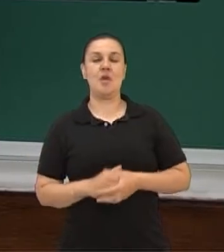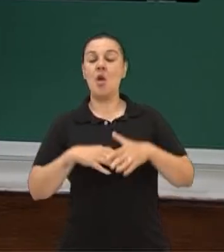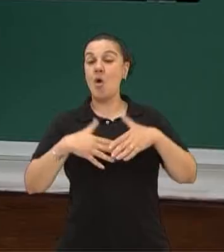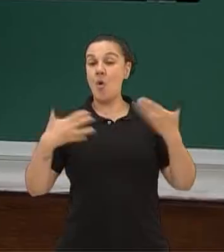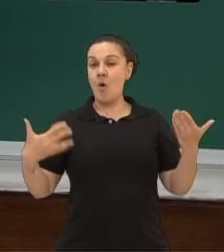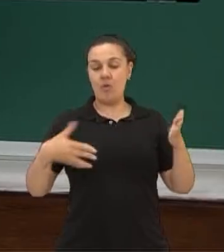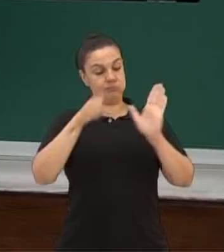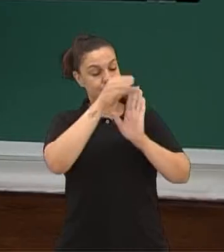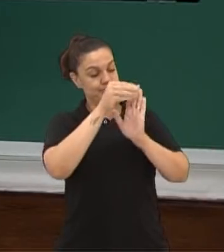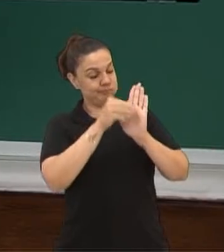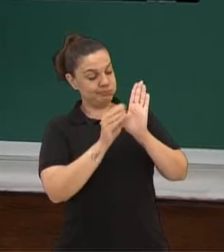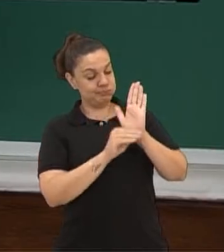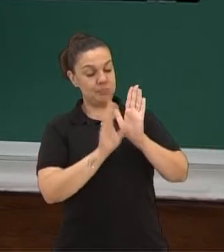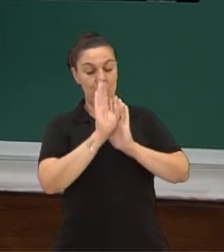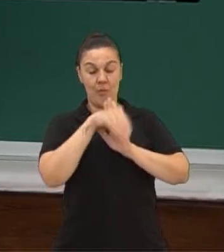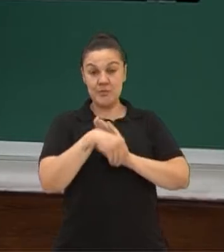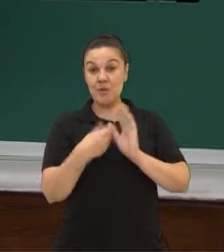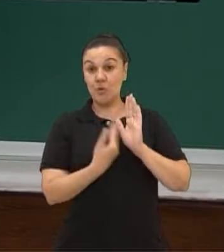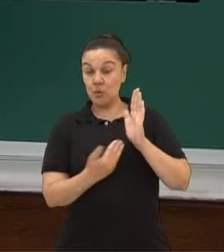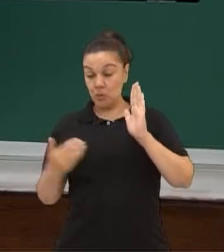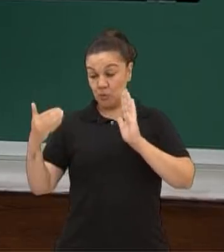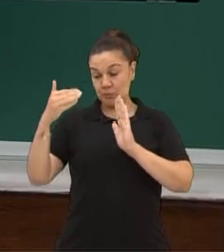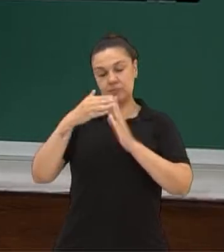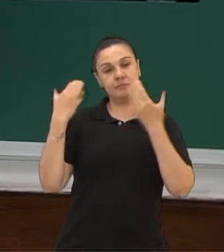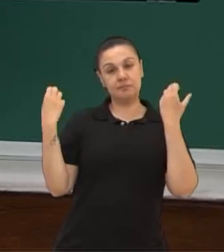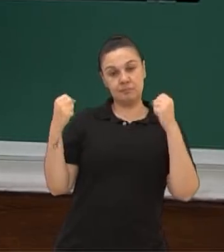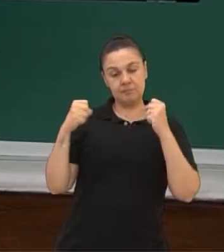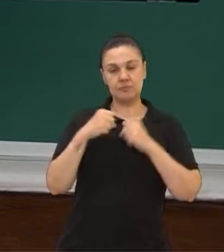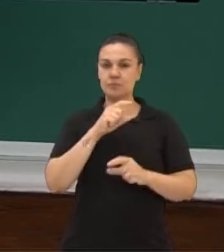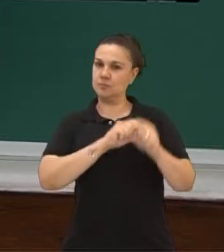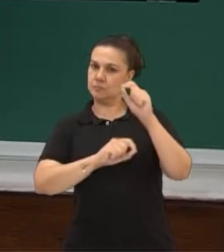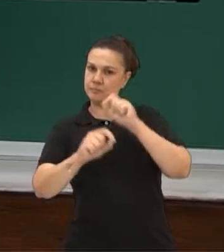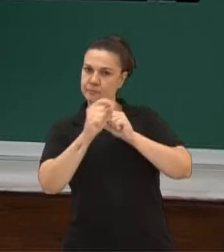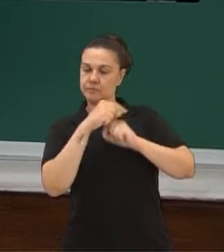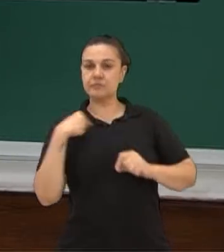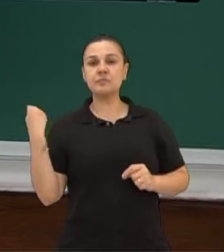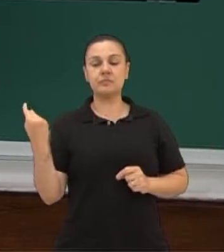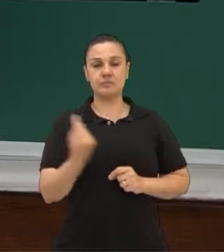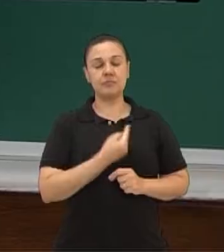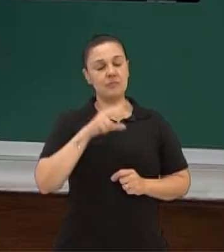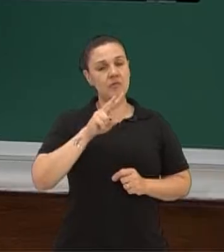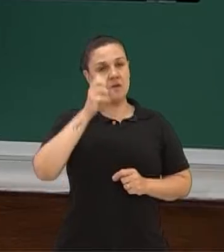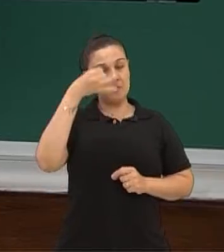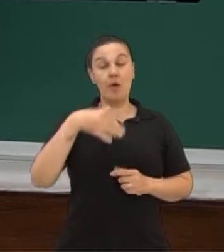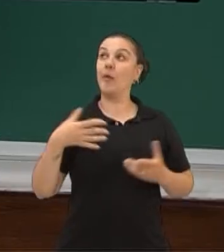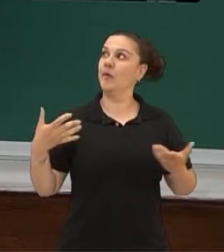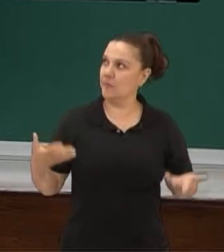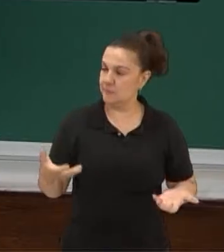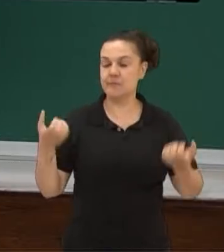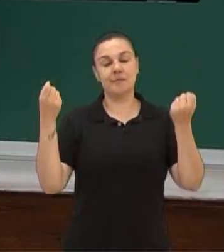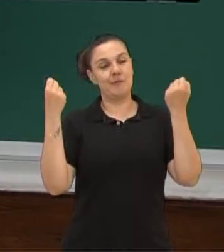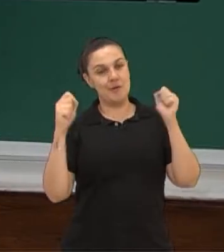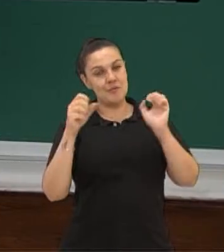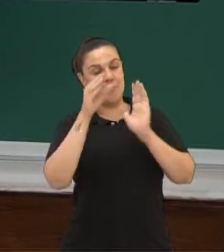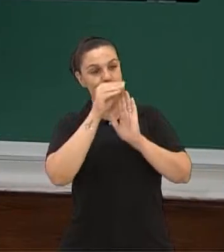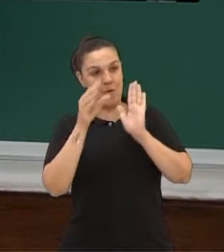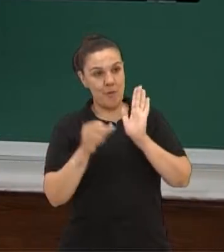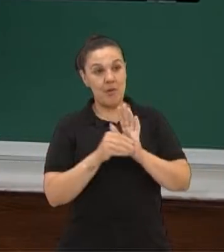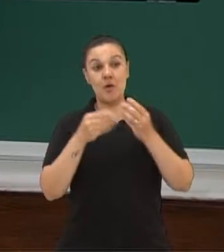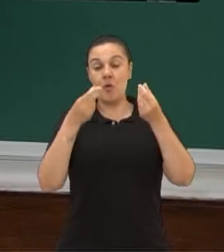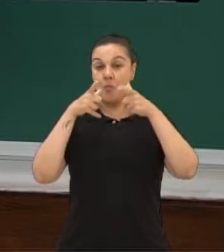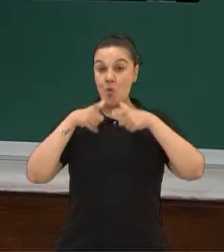são os conteúdos de Educação Física, tá? Então, o que a gente vai falar aí, ó? Educação Física, o seu conceito, vamos falar ele